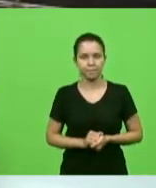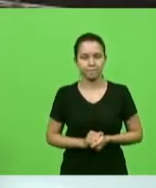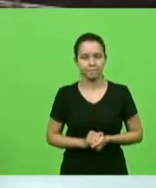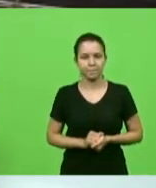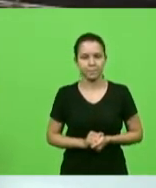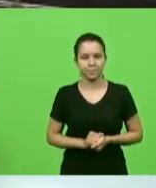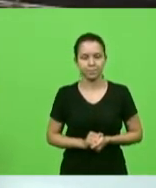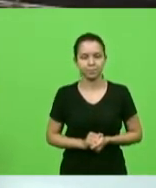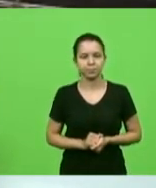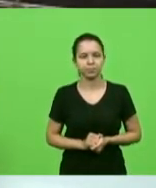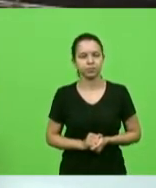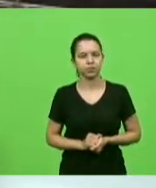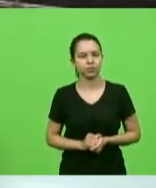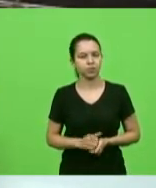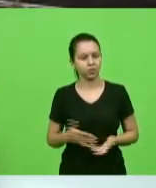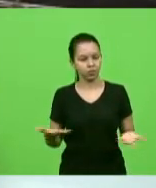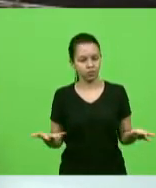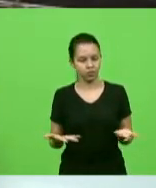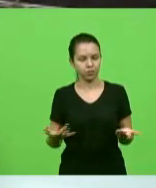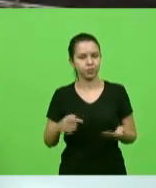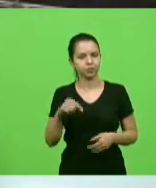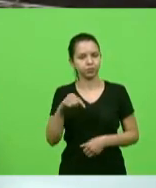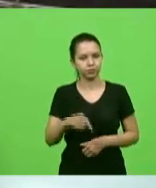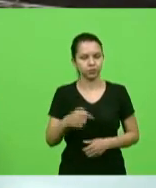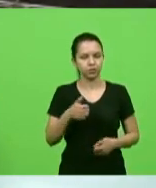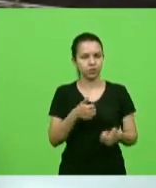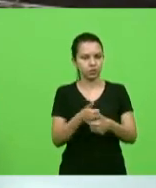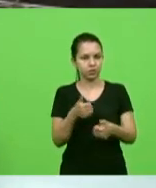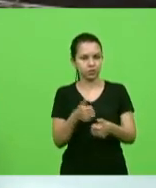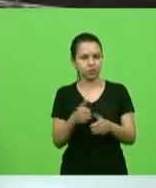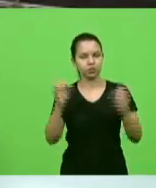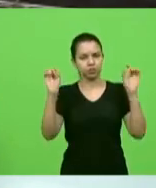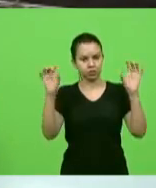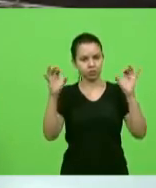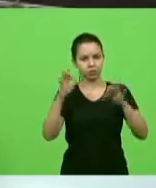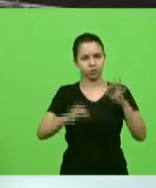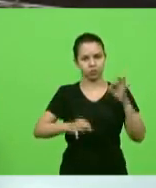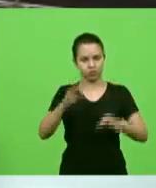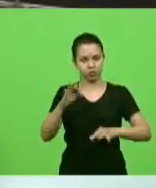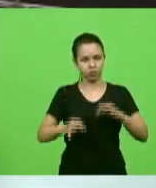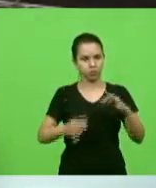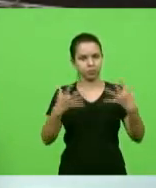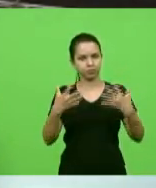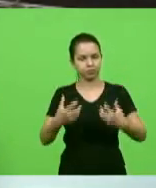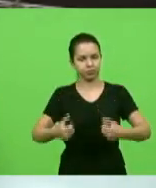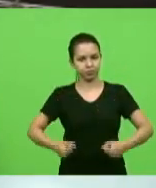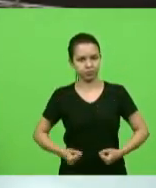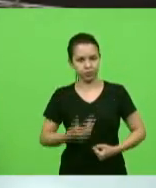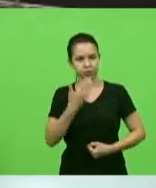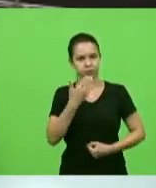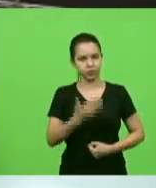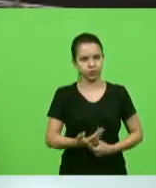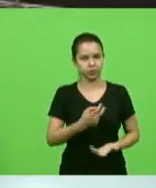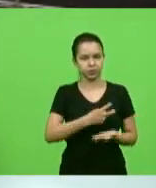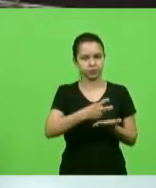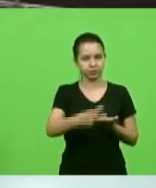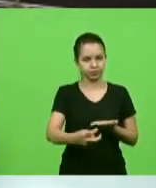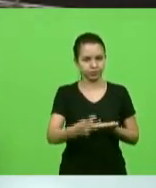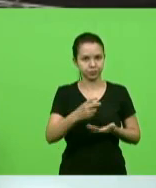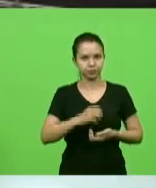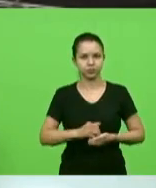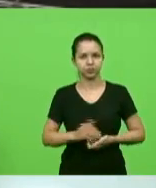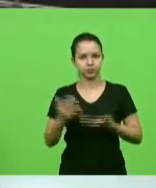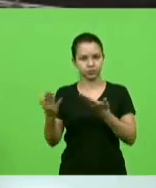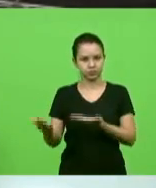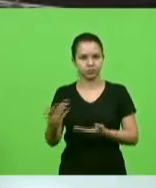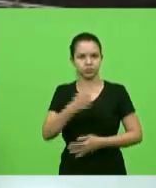Aqui estamos desse mal especial para julgar o recebimento instalação do pedido de impeachment é